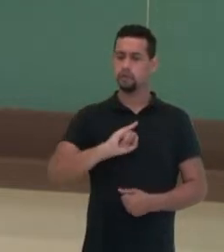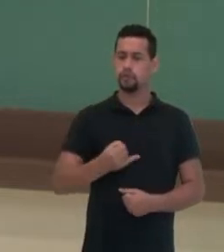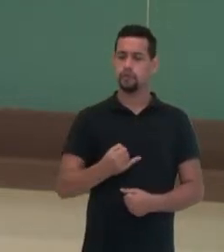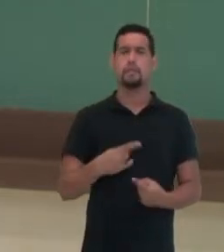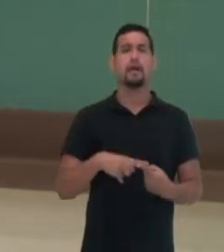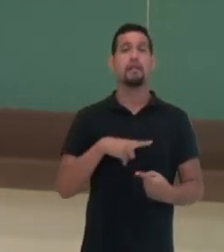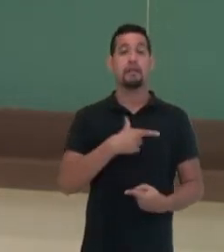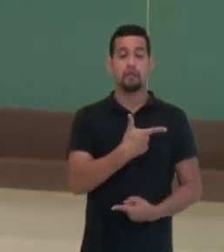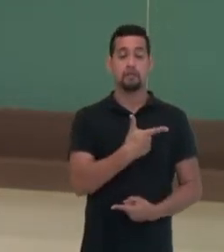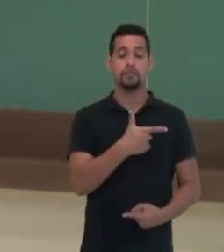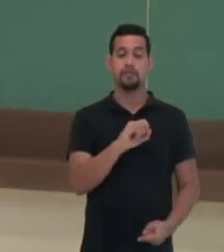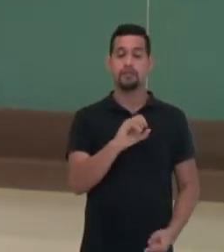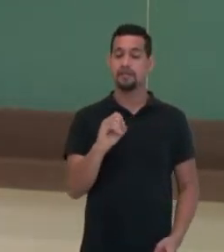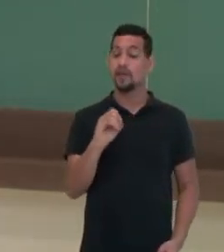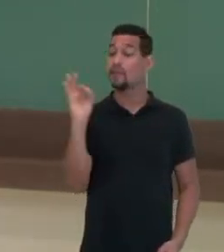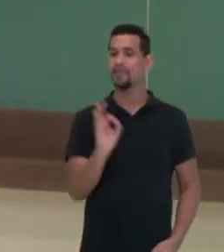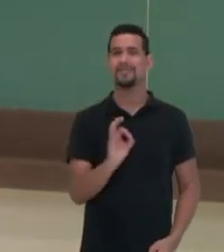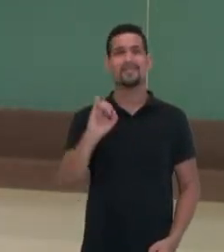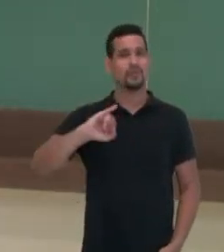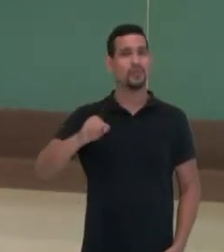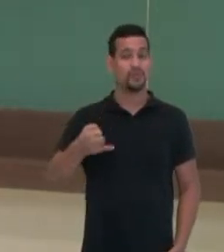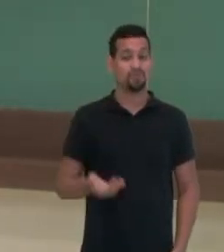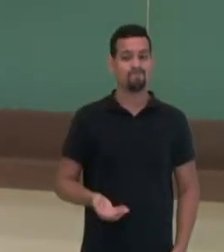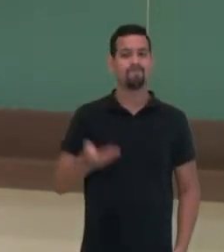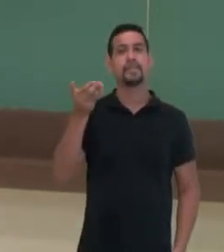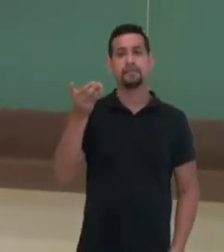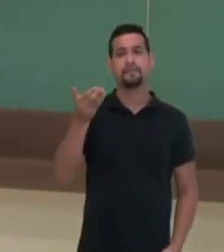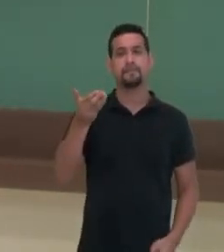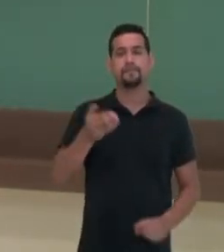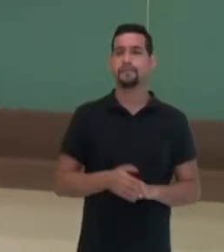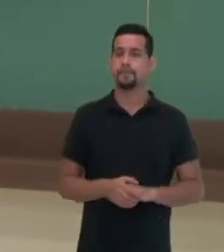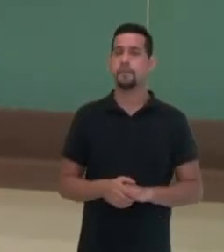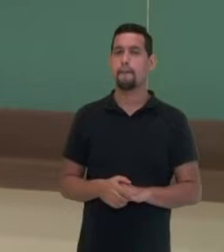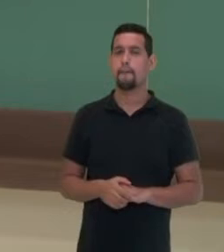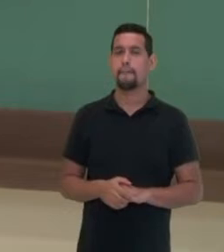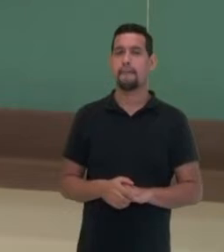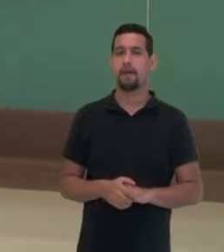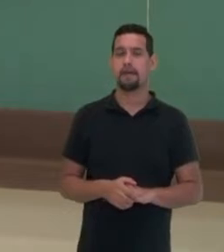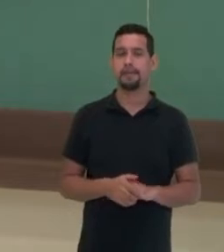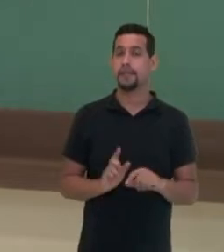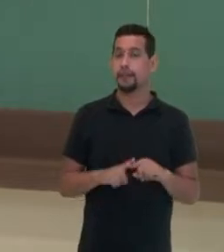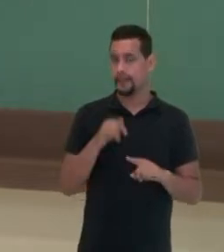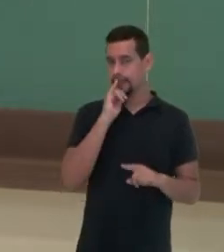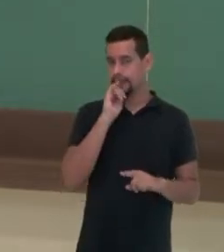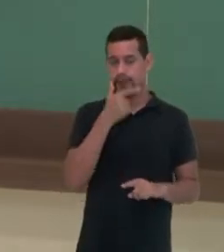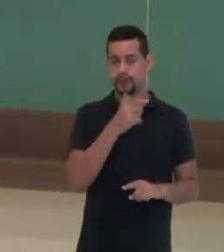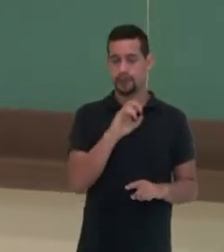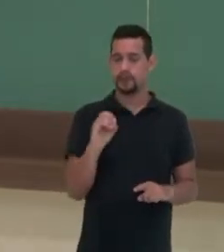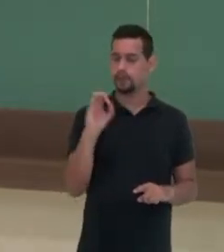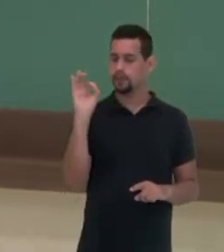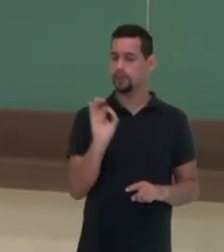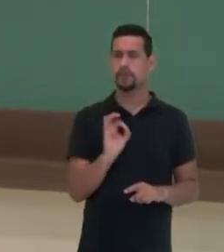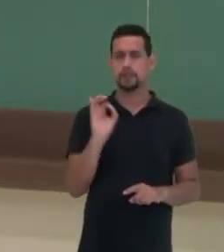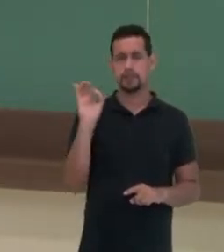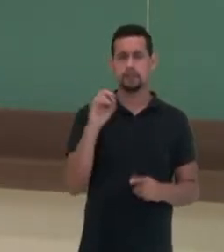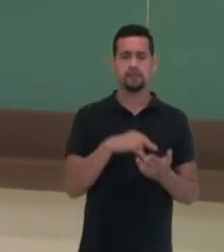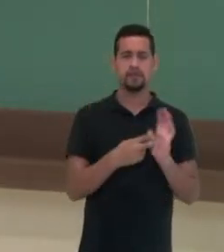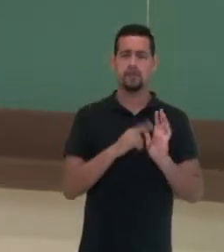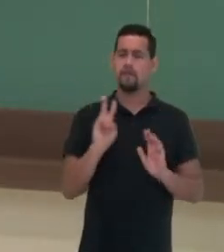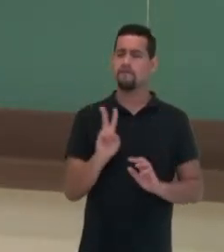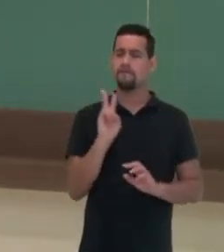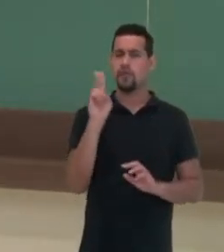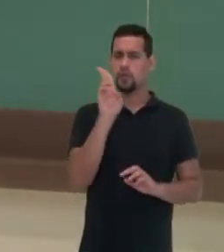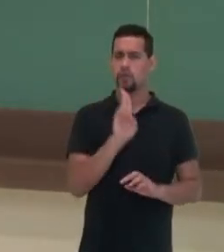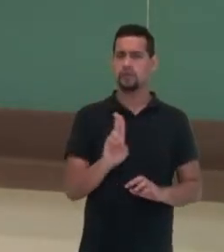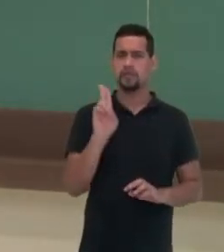Então eu tenho 200% de juro nessa história, tá bom? Então 200% que é o valor